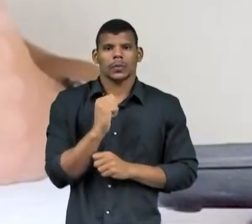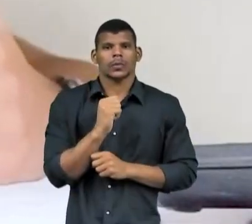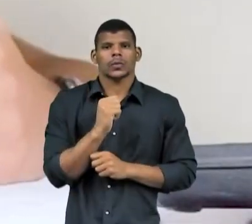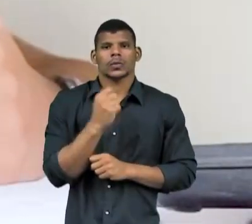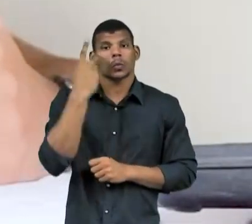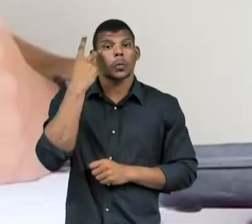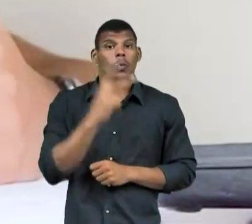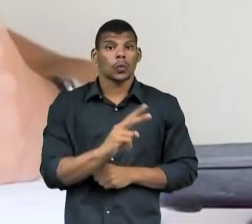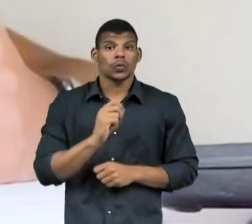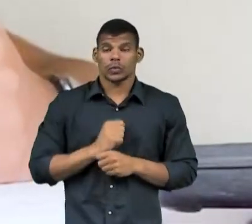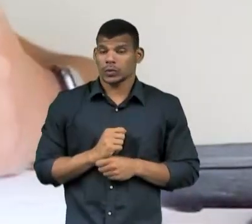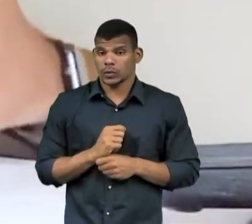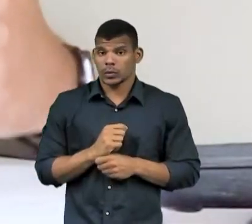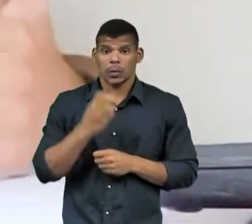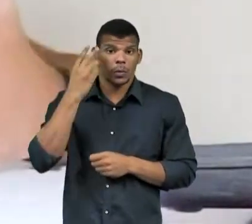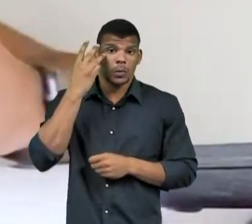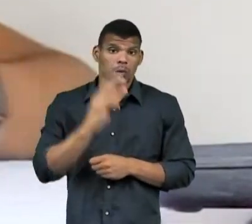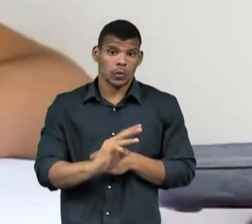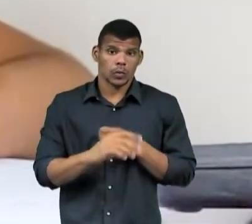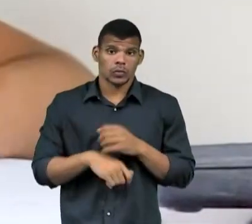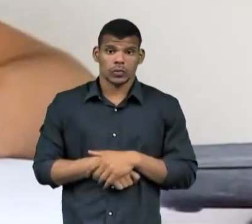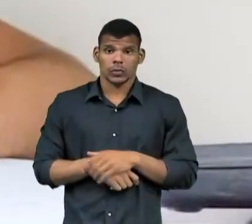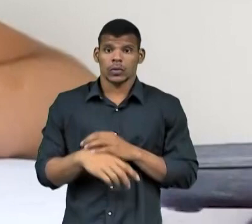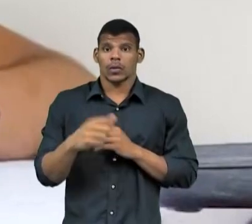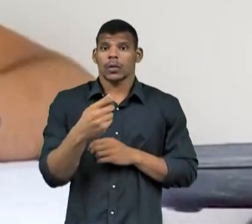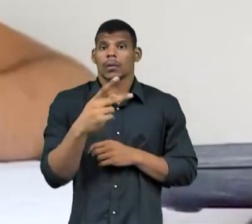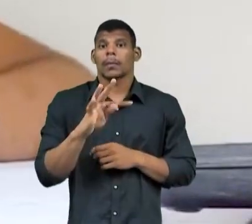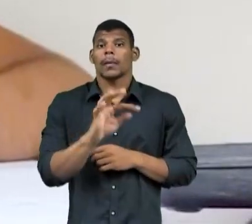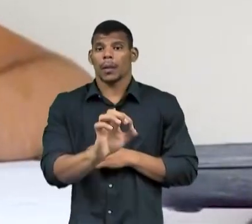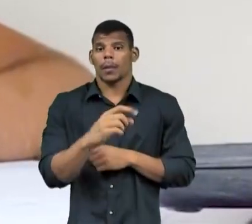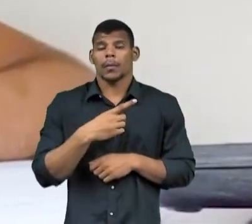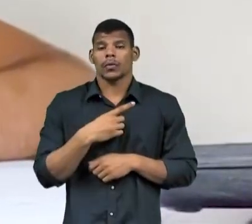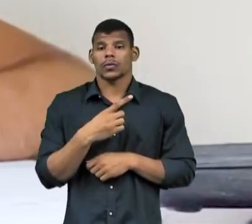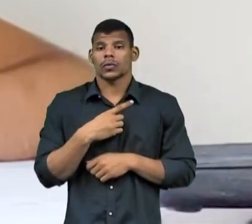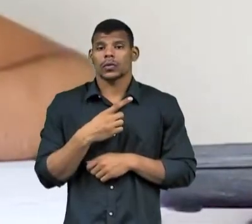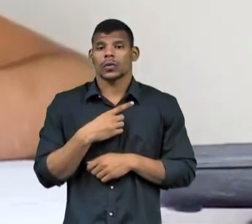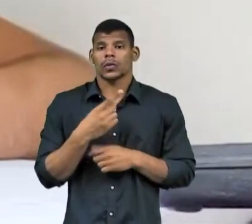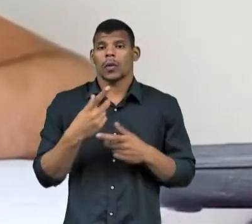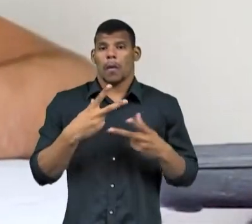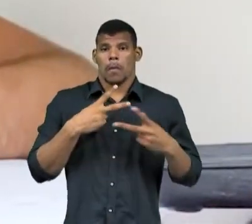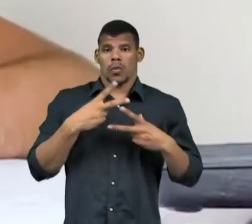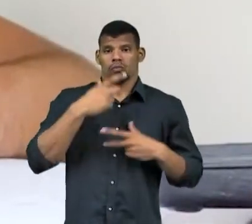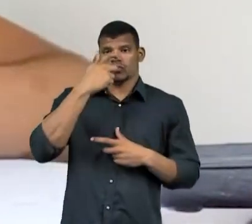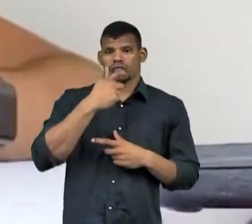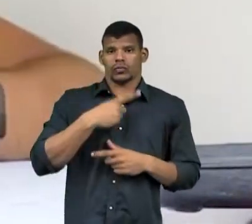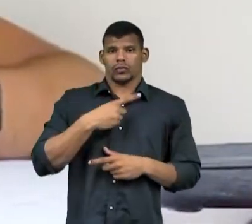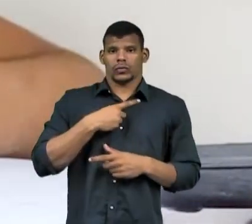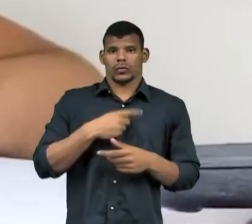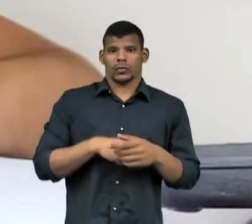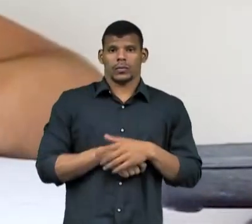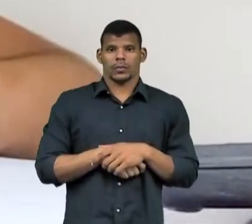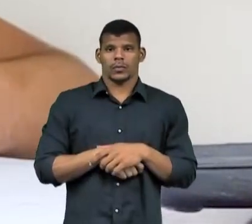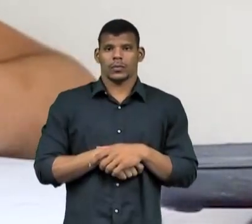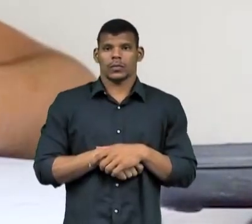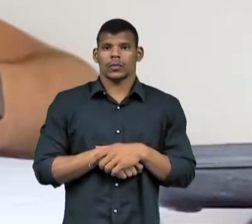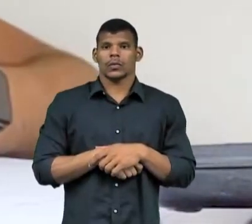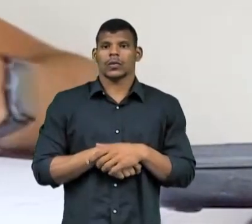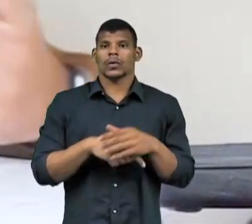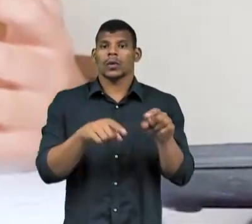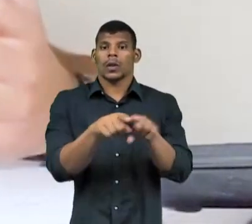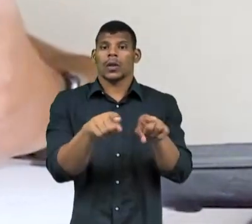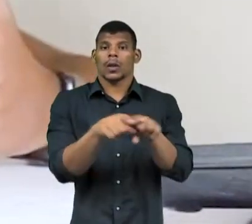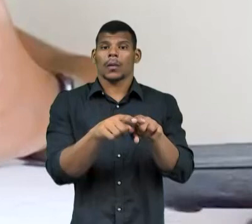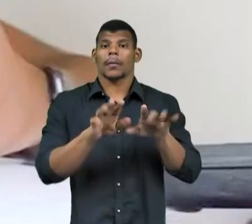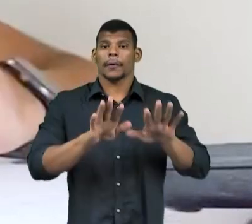dias, ficando em um apartamento, em um prédio residencial, que você pode ter mais privacidade, um melhor custo-benefício. E também, caso você esteja